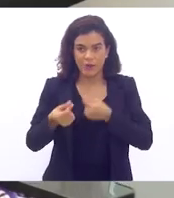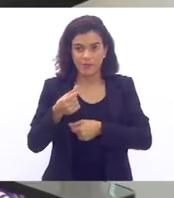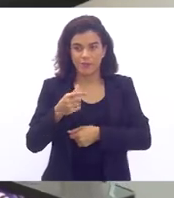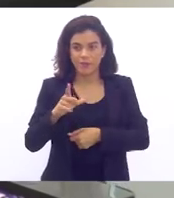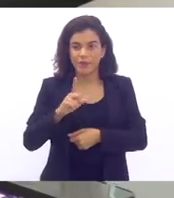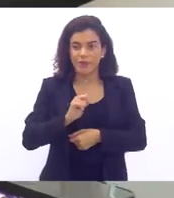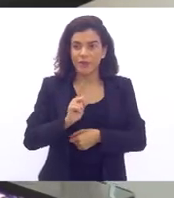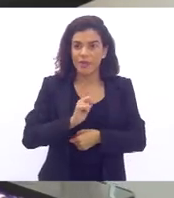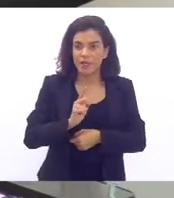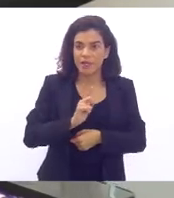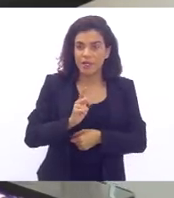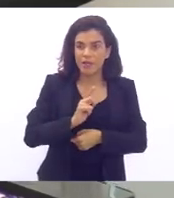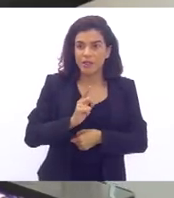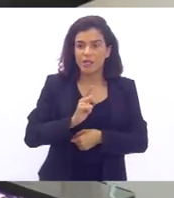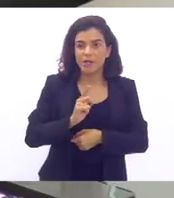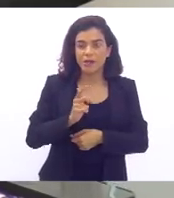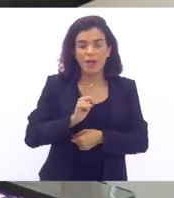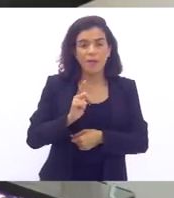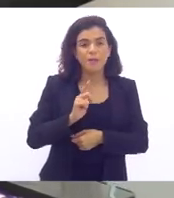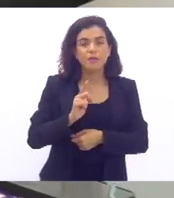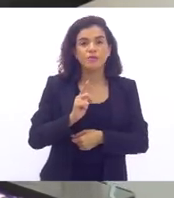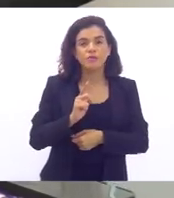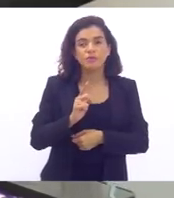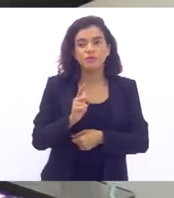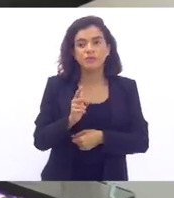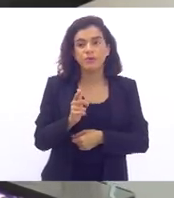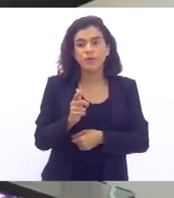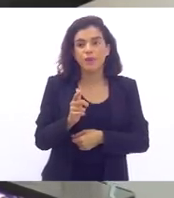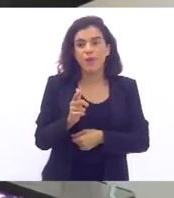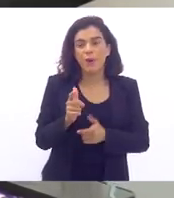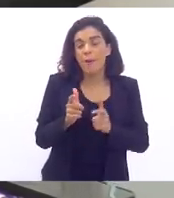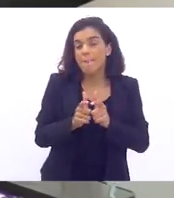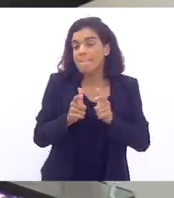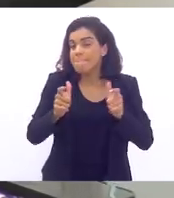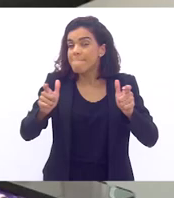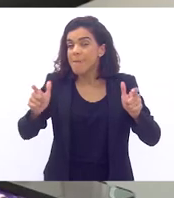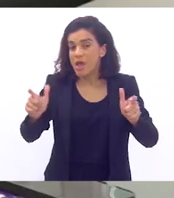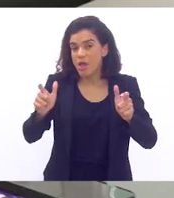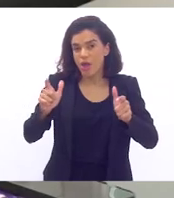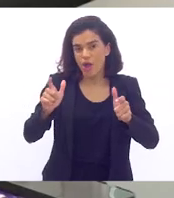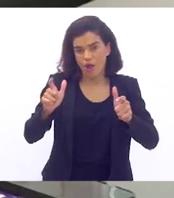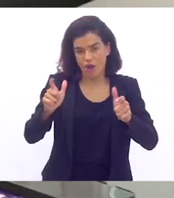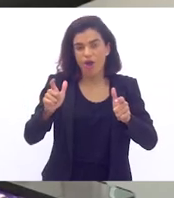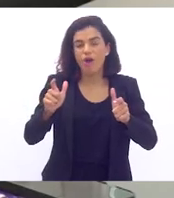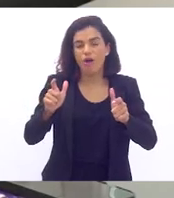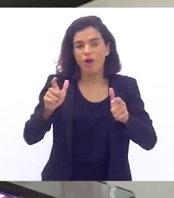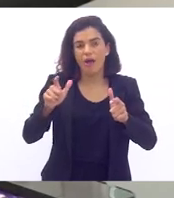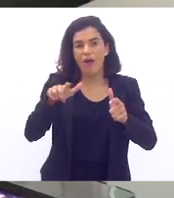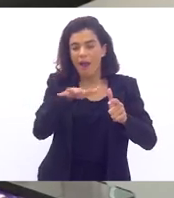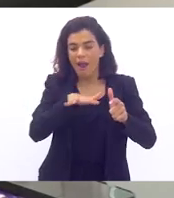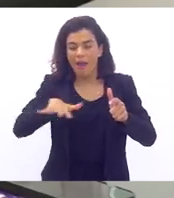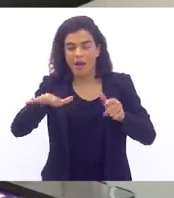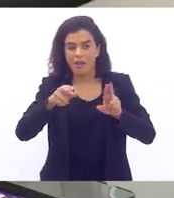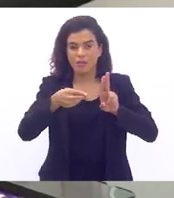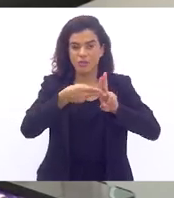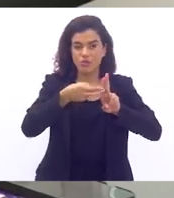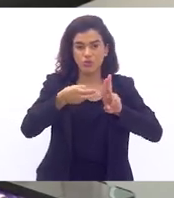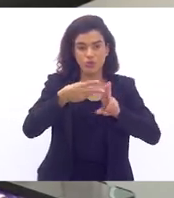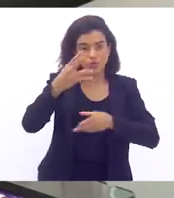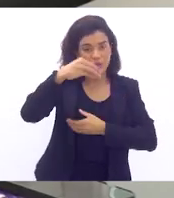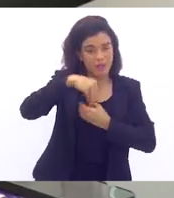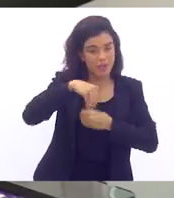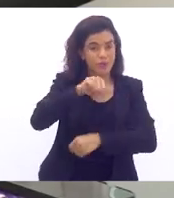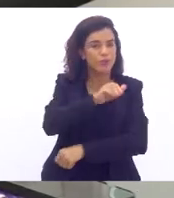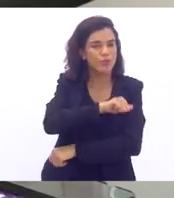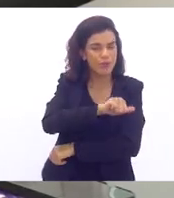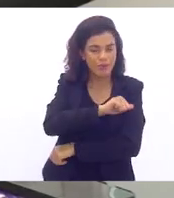rede imensa o maior maior rede maior rede suja do Brasil está dentro do Rio de Janeiro